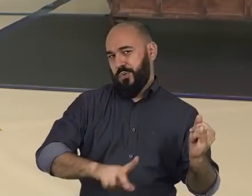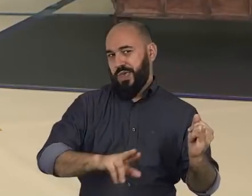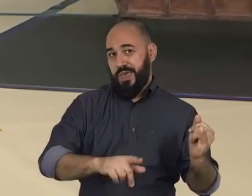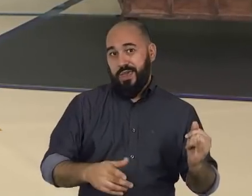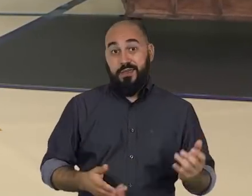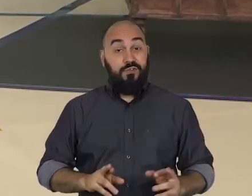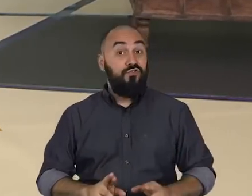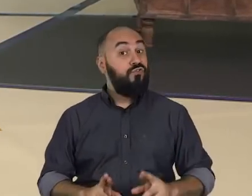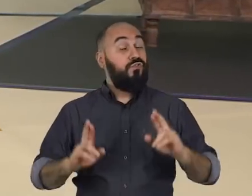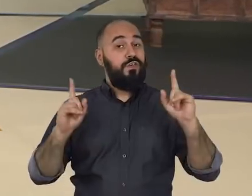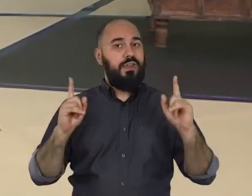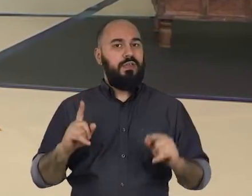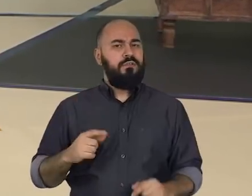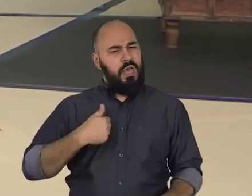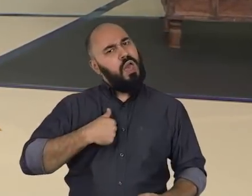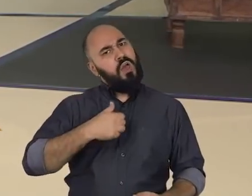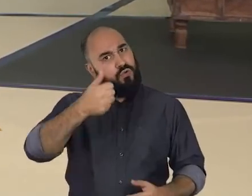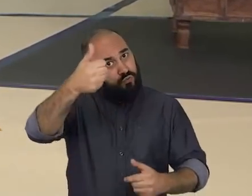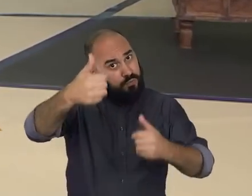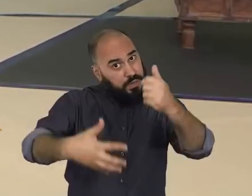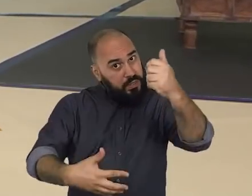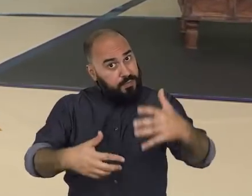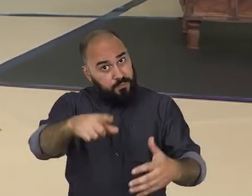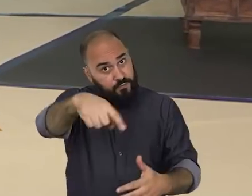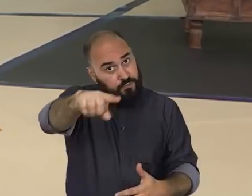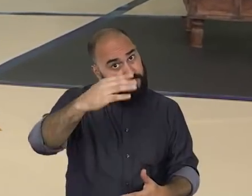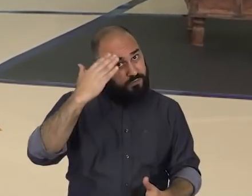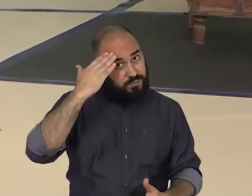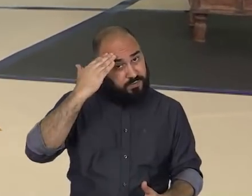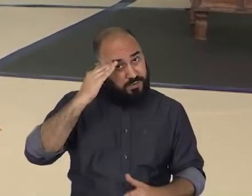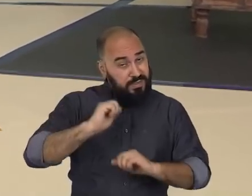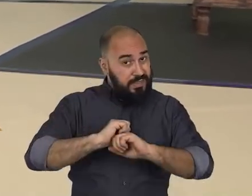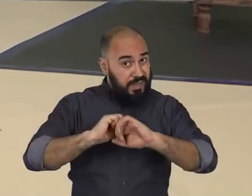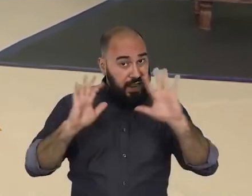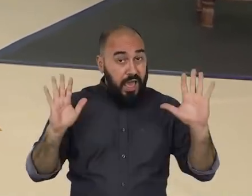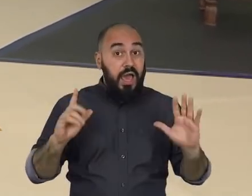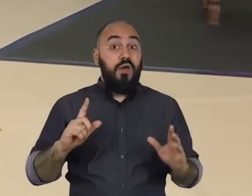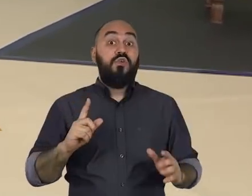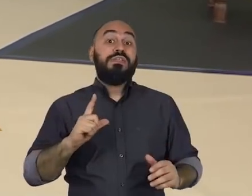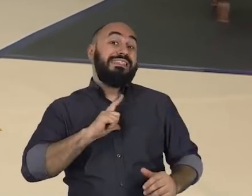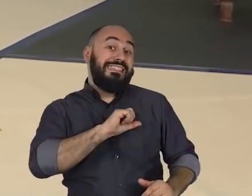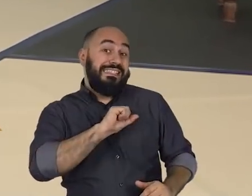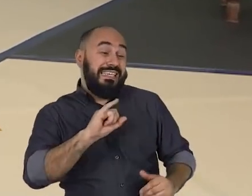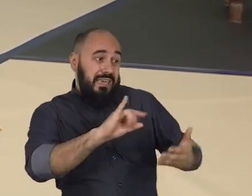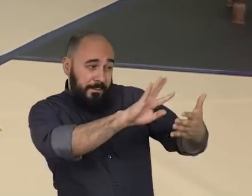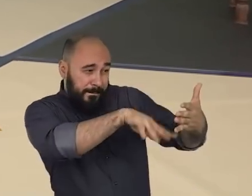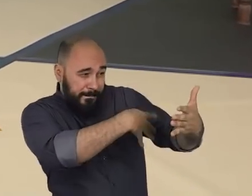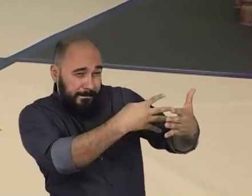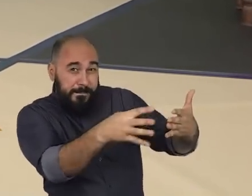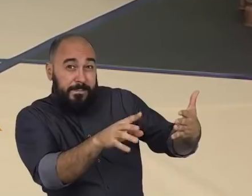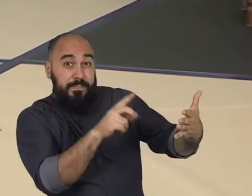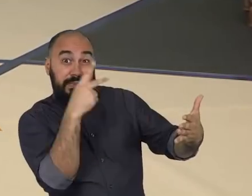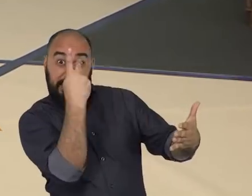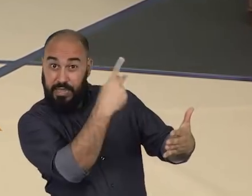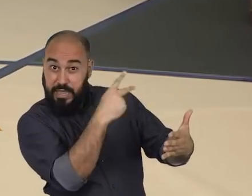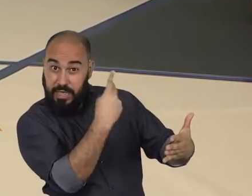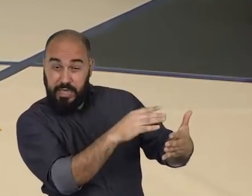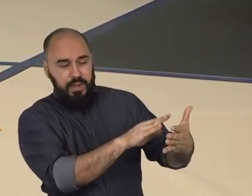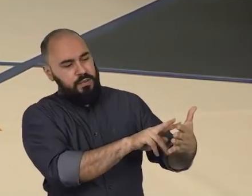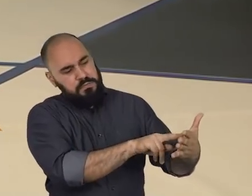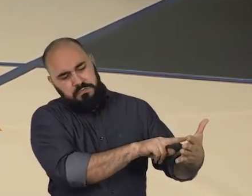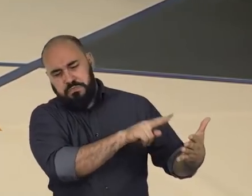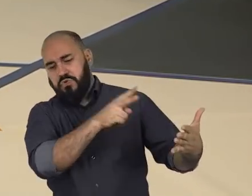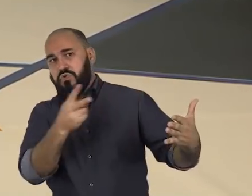apenas dizendo isso para que você possa entender que na hora de fazer uma conversão dessas datas, nós precisamos de um